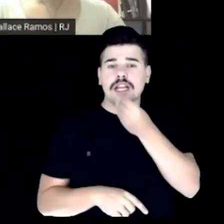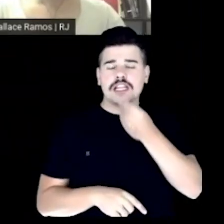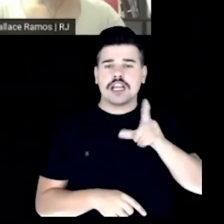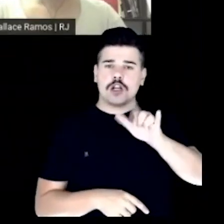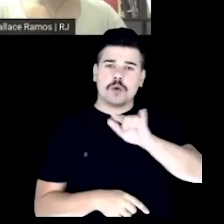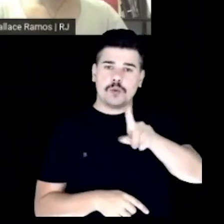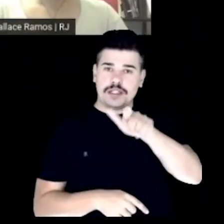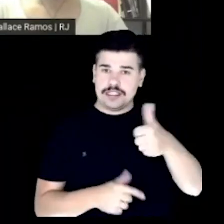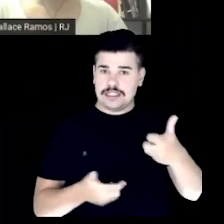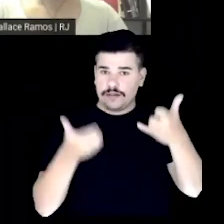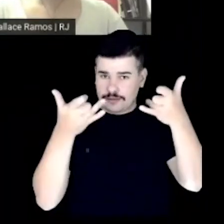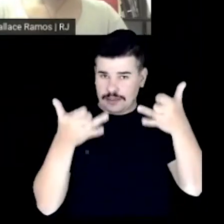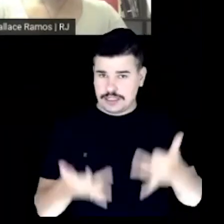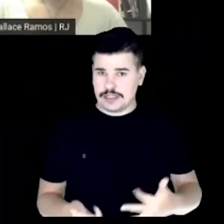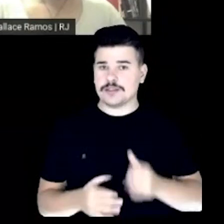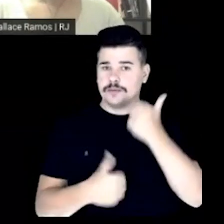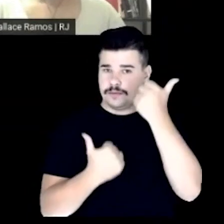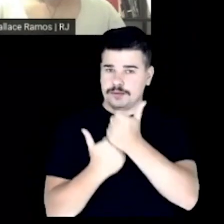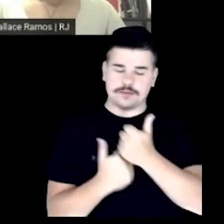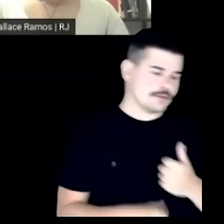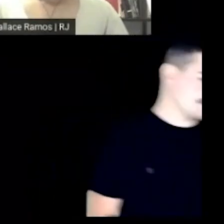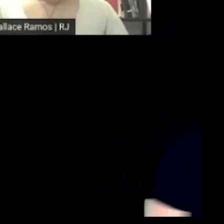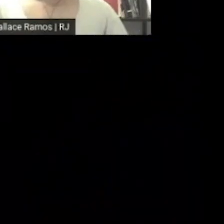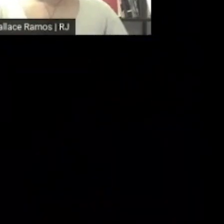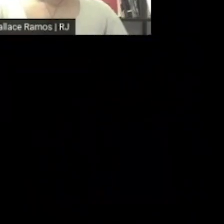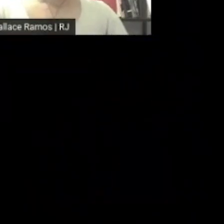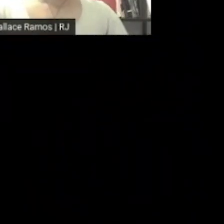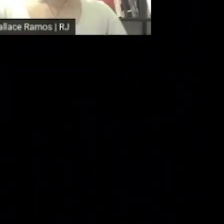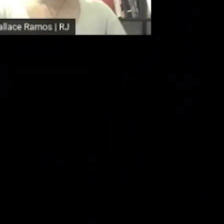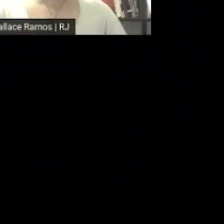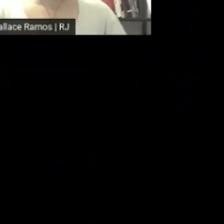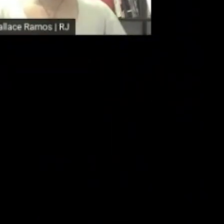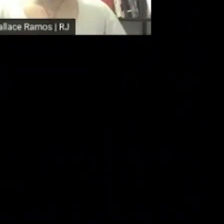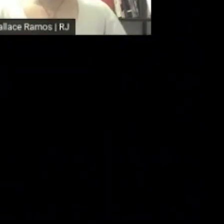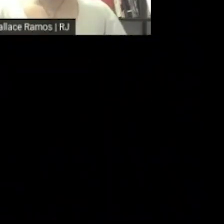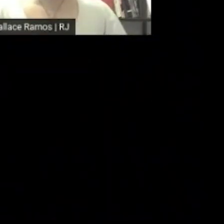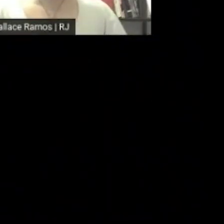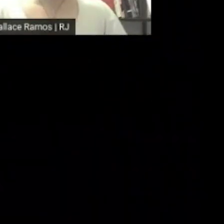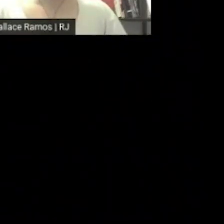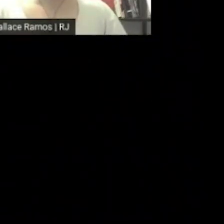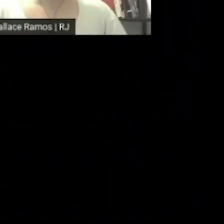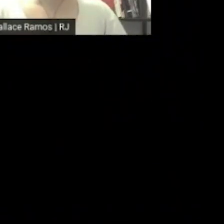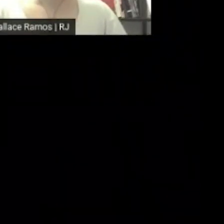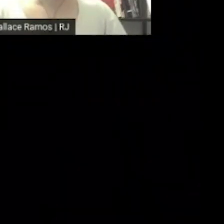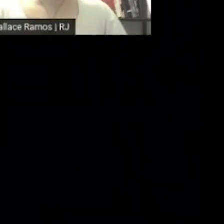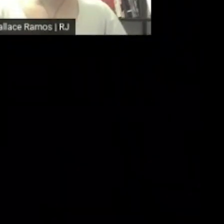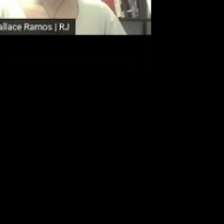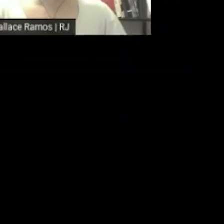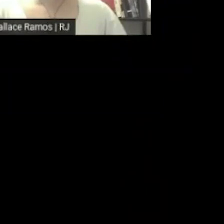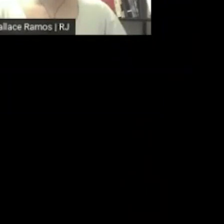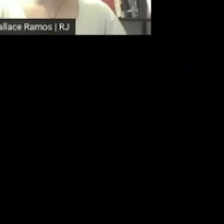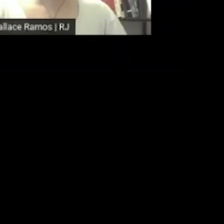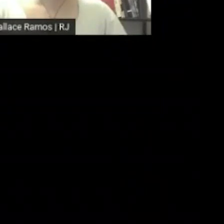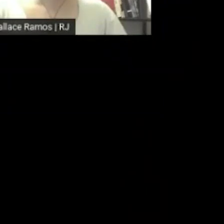um gancho da fala da Luísa. E no processo editorial, no processo de edição do teu livro,